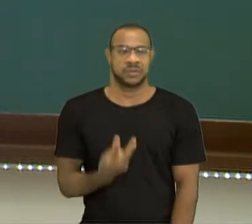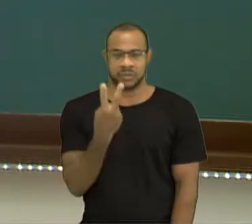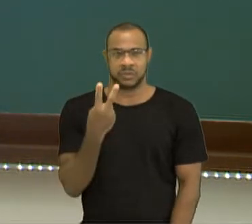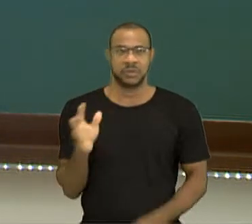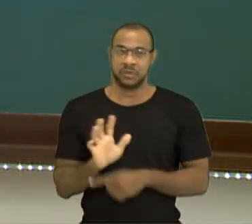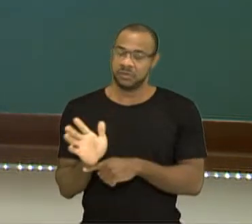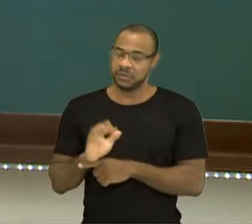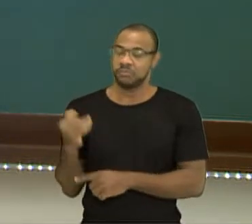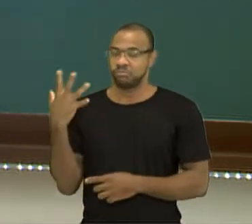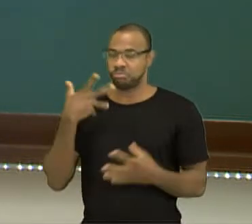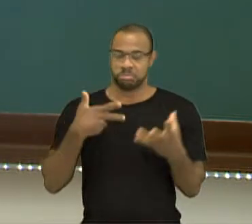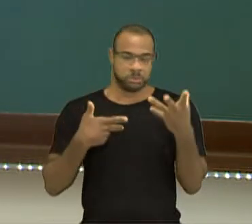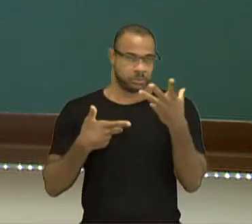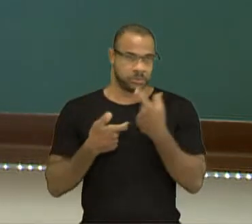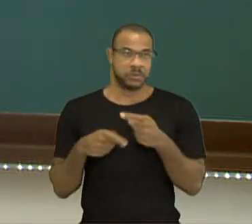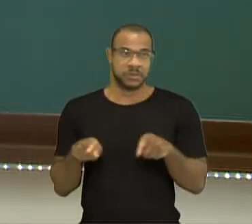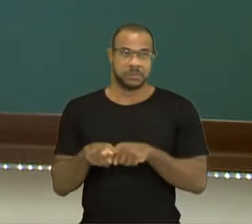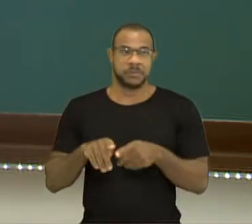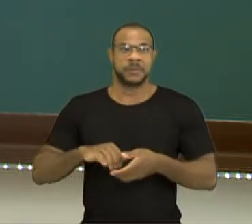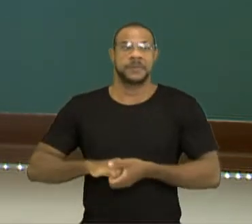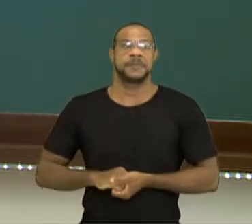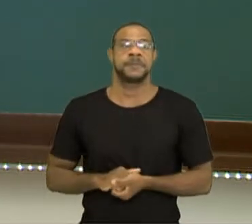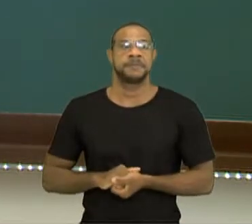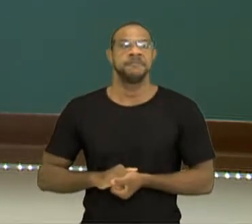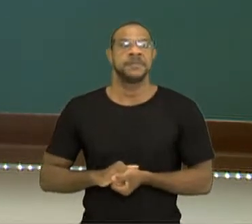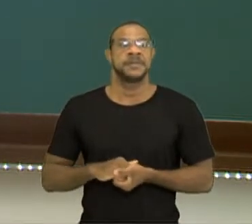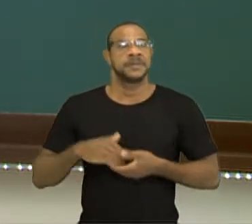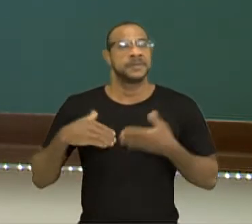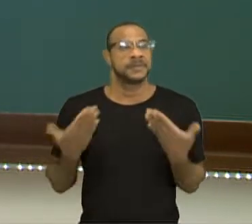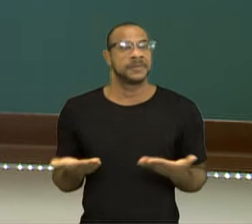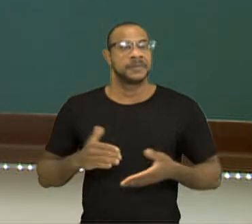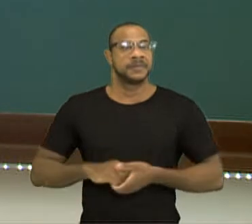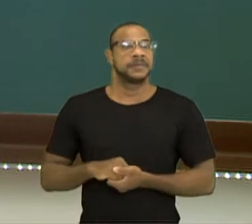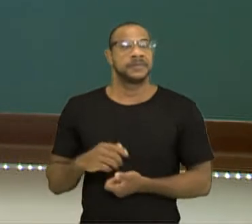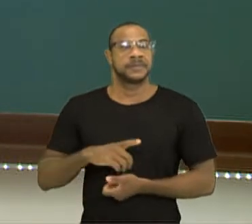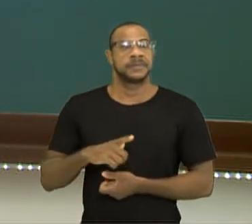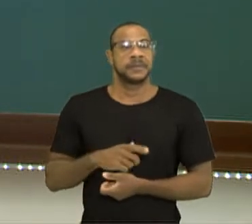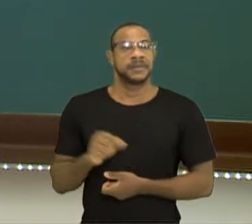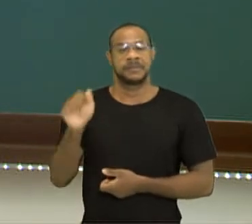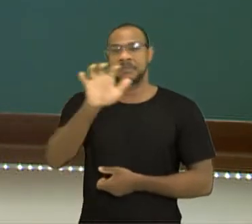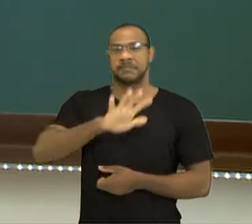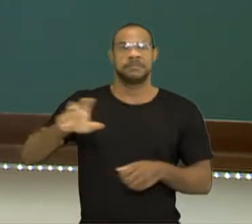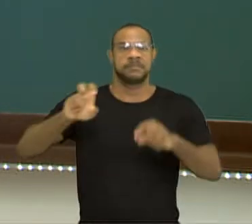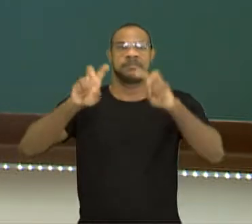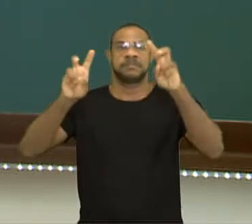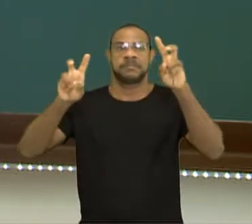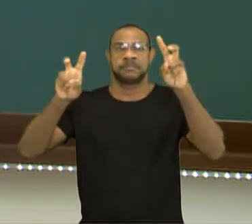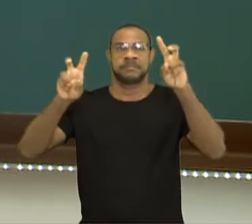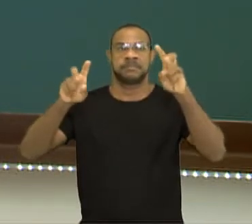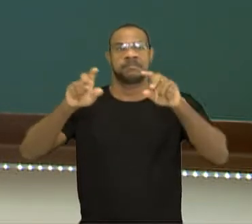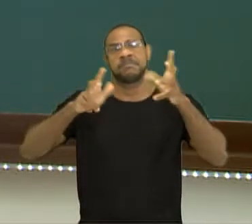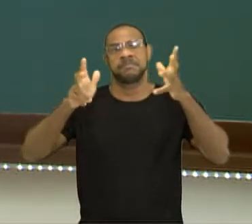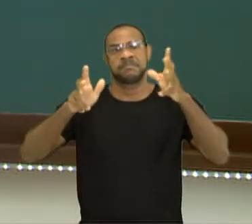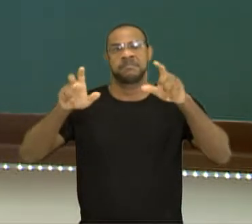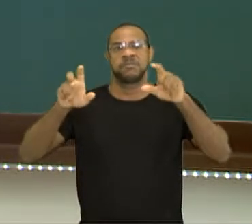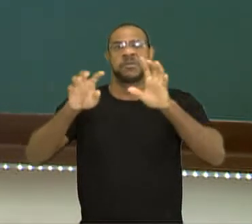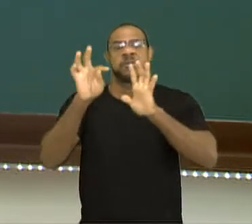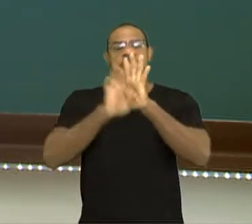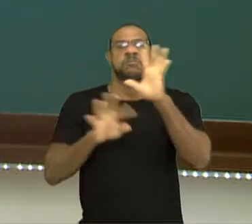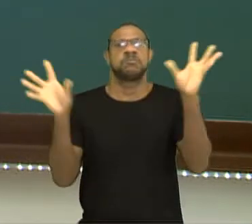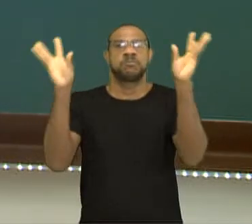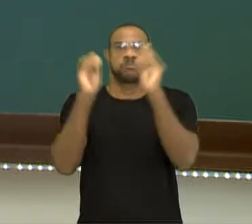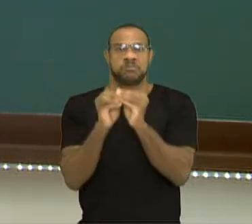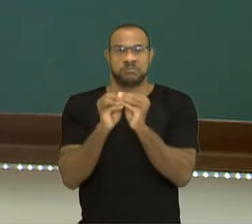São muito bonitos, por sinal. Quem não assistiu, super recomendo. E aqui a gente tem uma breve sinopse, um breve